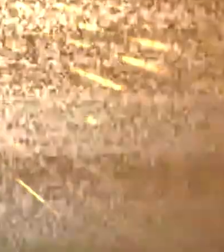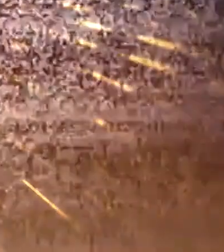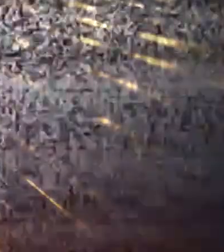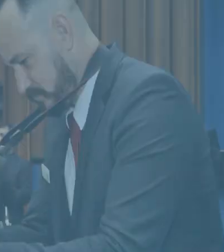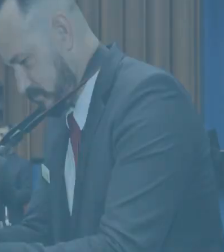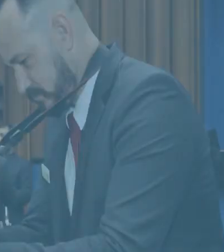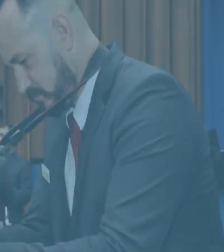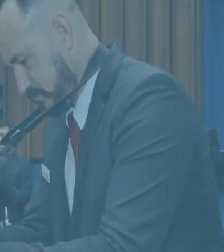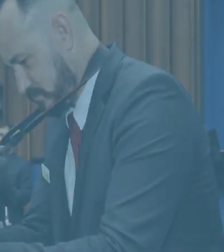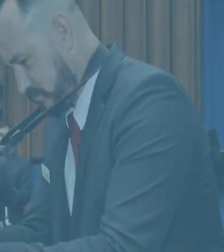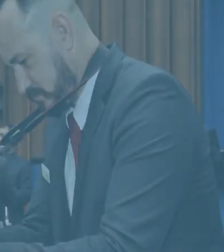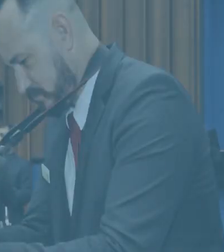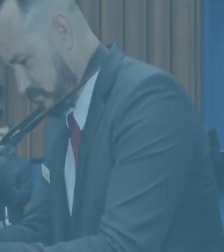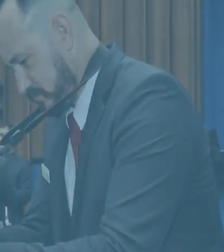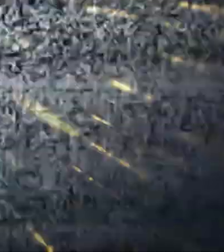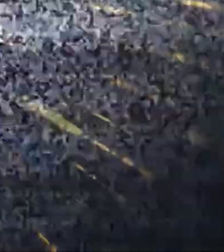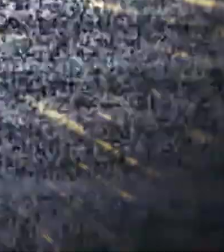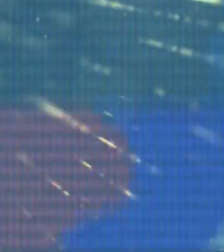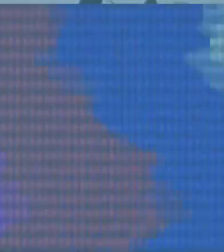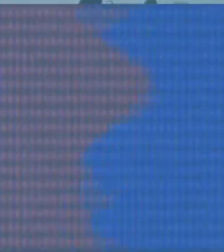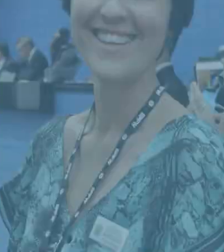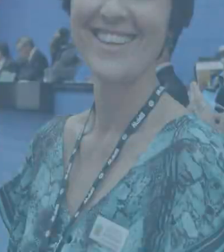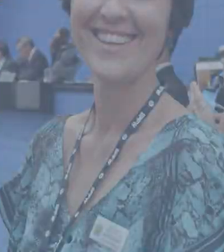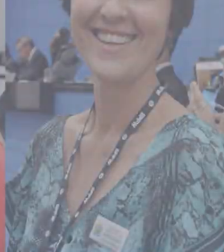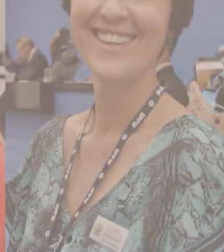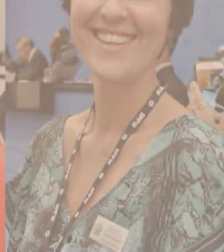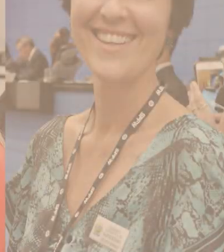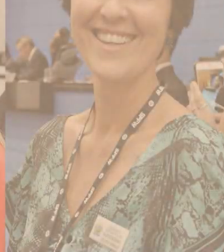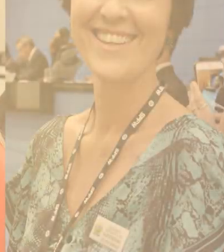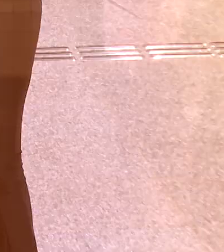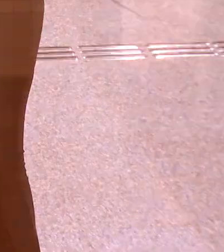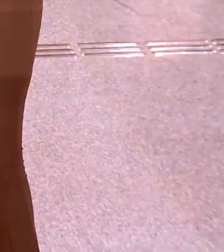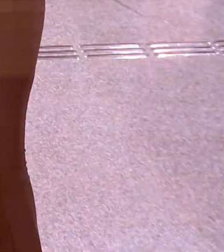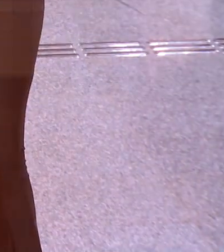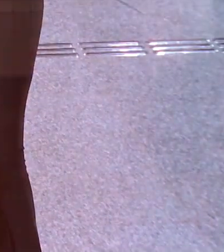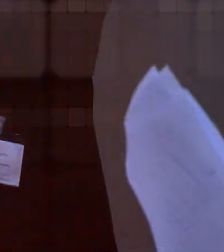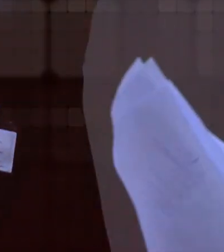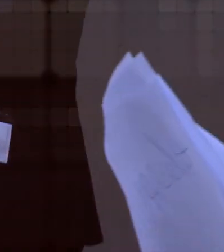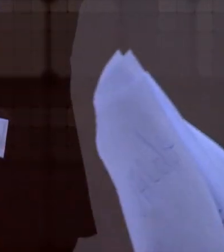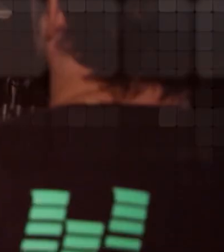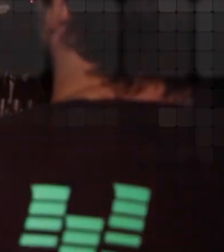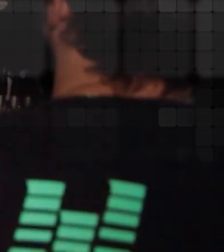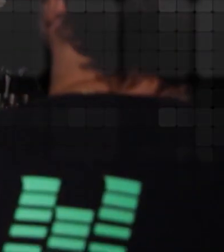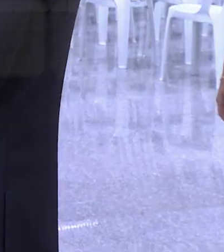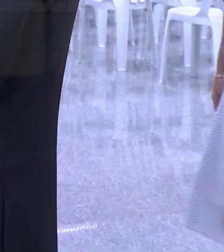Somos site, rede social, rádio e televisão.